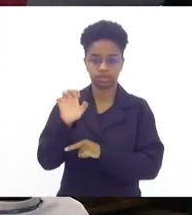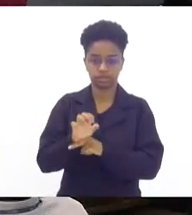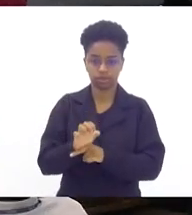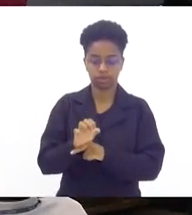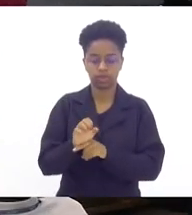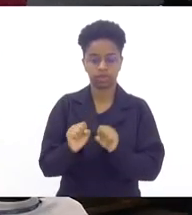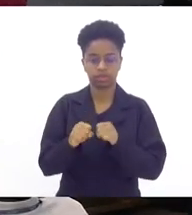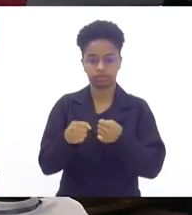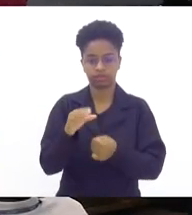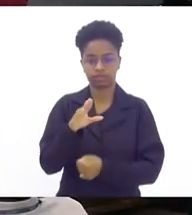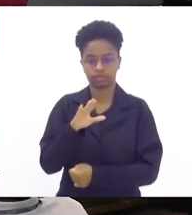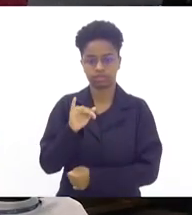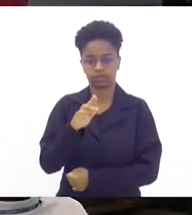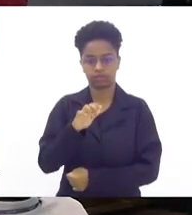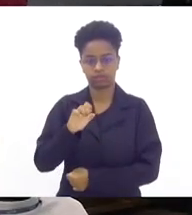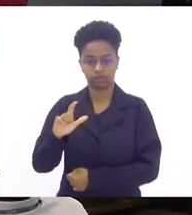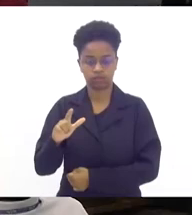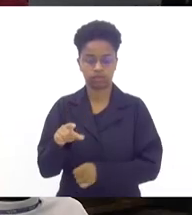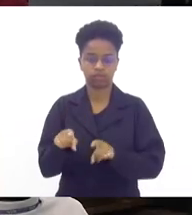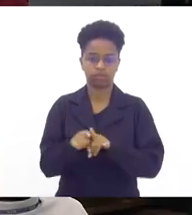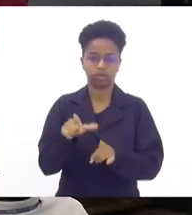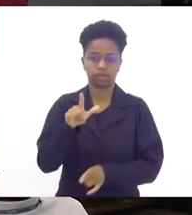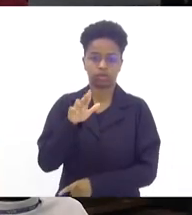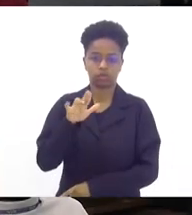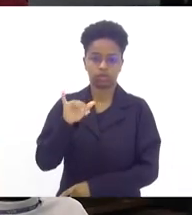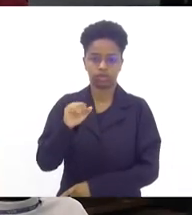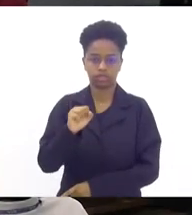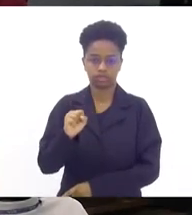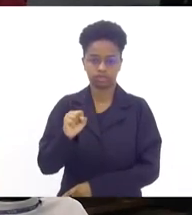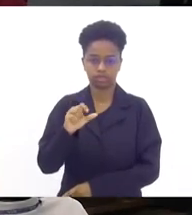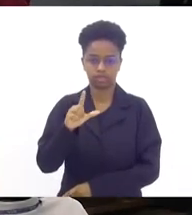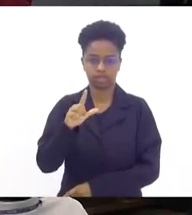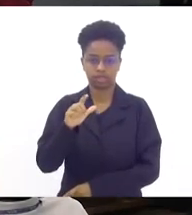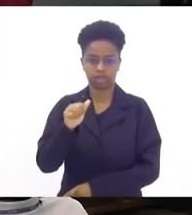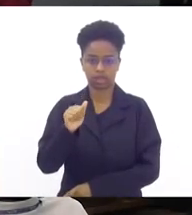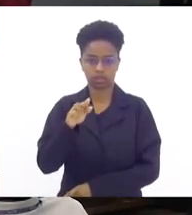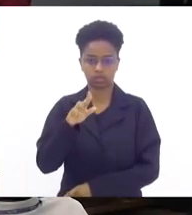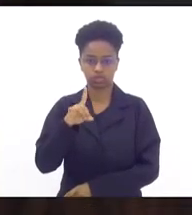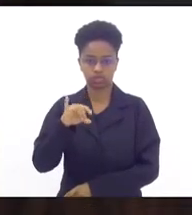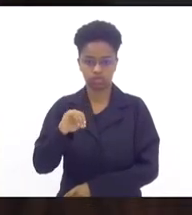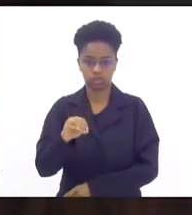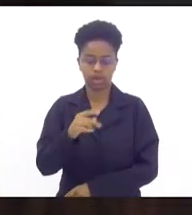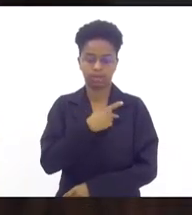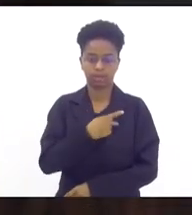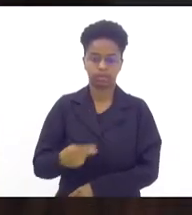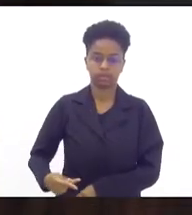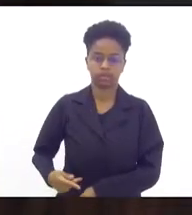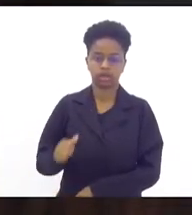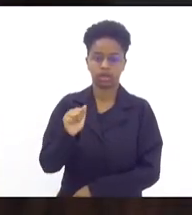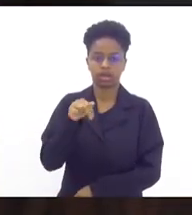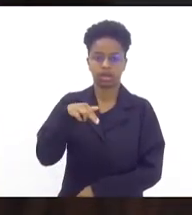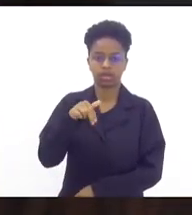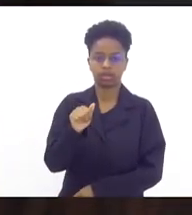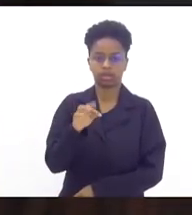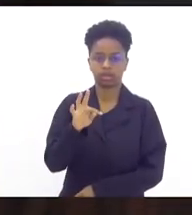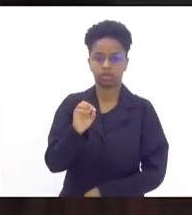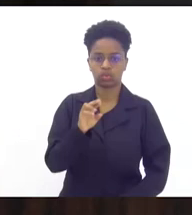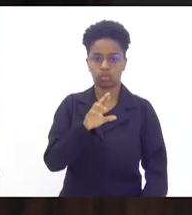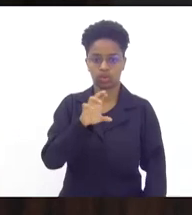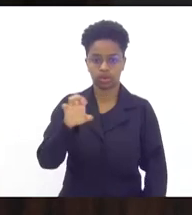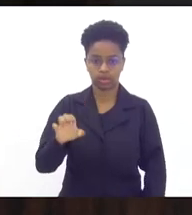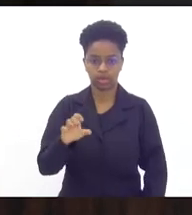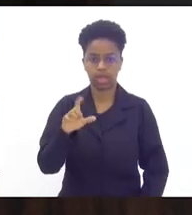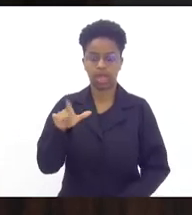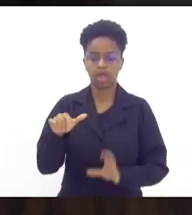Defesa Civil Luiz Cláudio do Carmo Presidente da anatorre Associação Nacional de